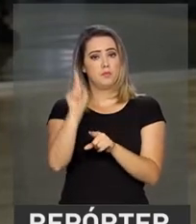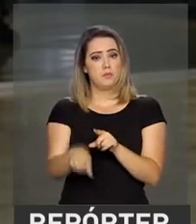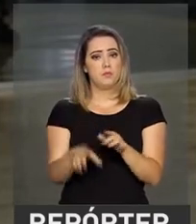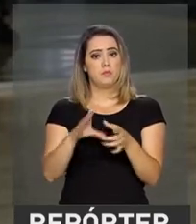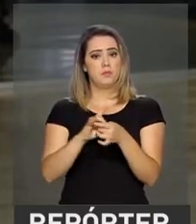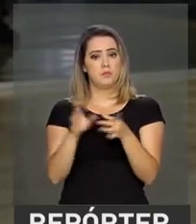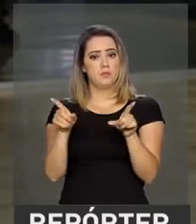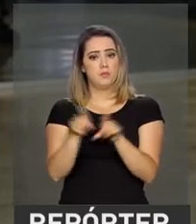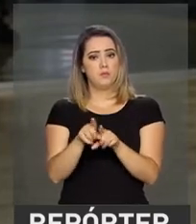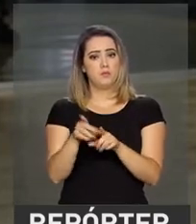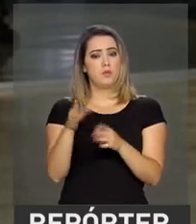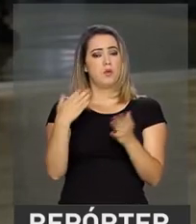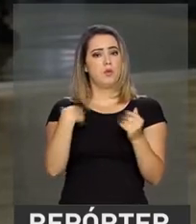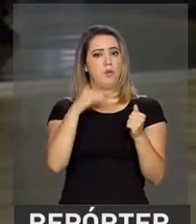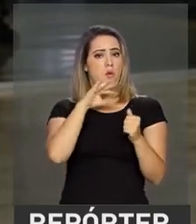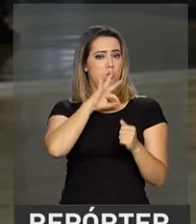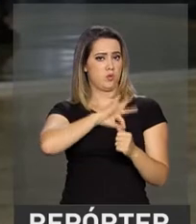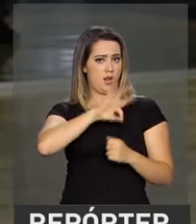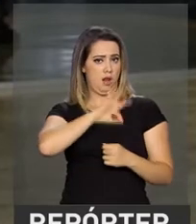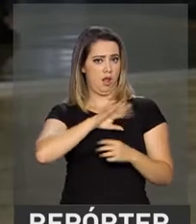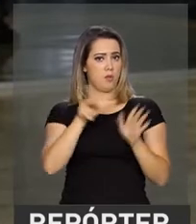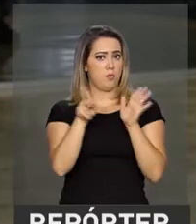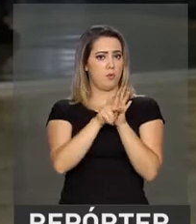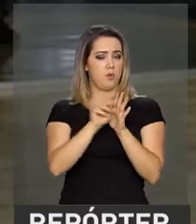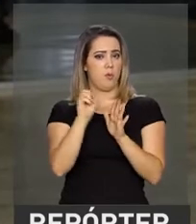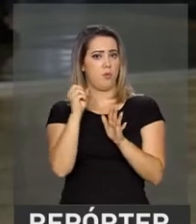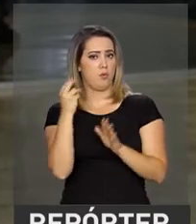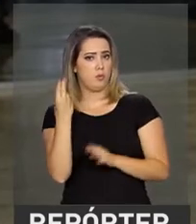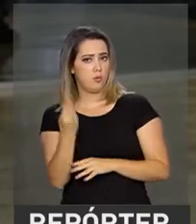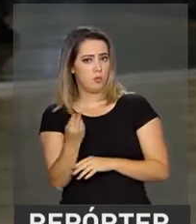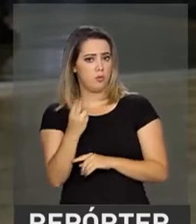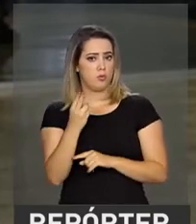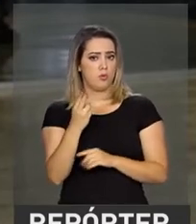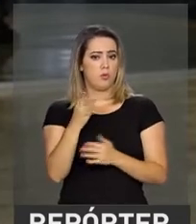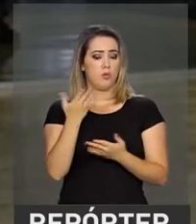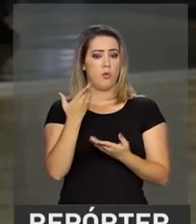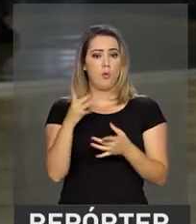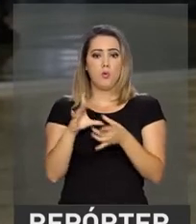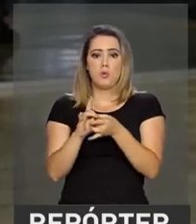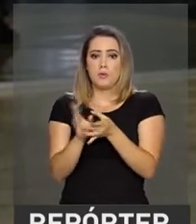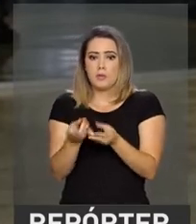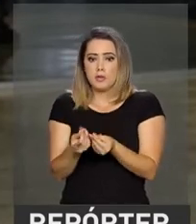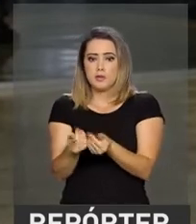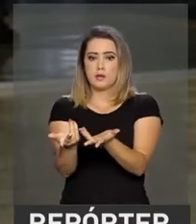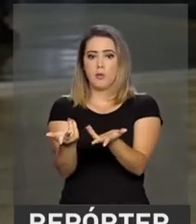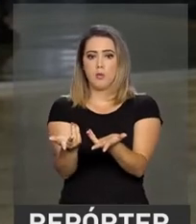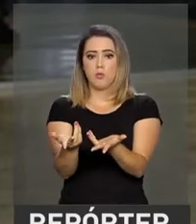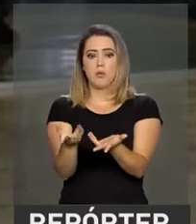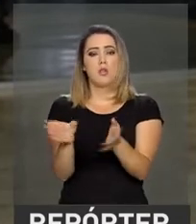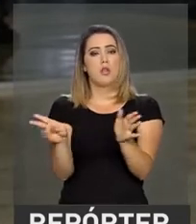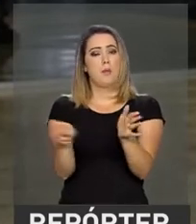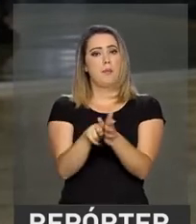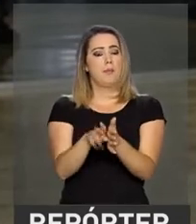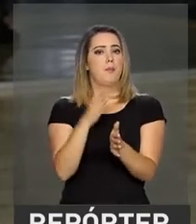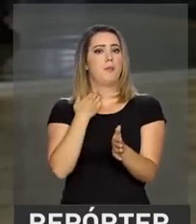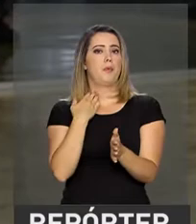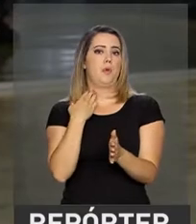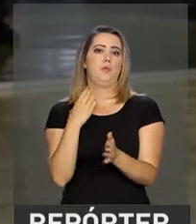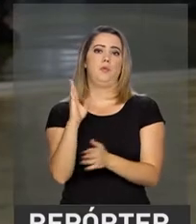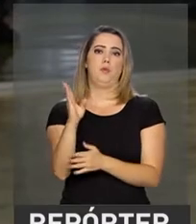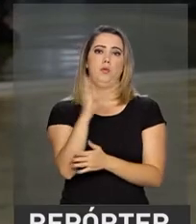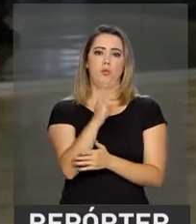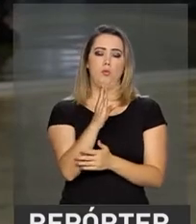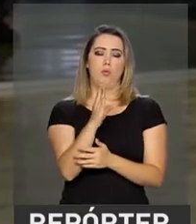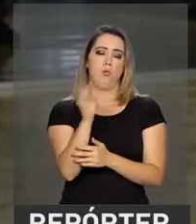poderá ser feito em folha de pagamento ou de crédito automático em conta depósito ou em